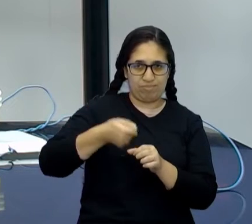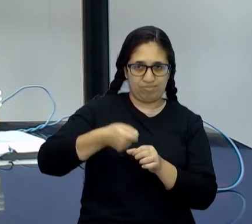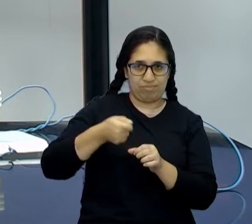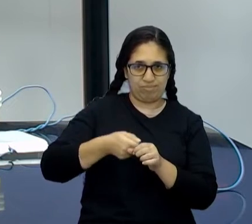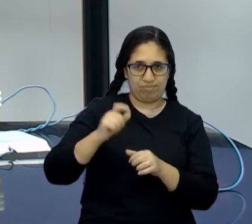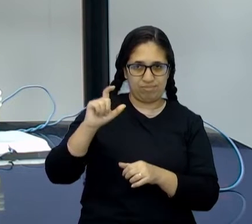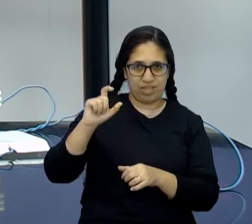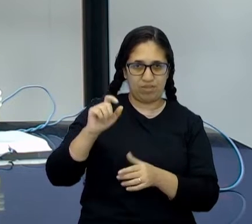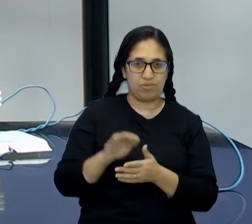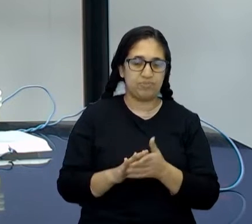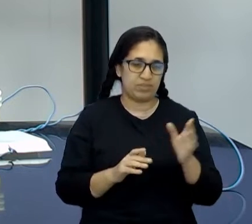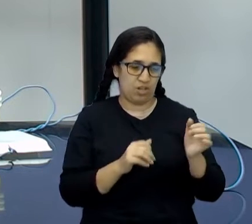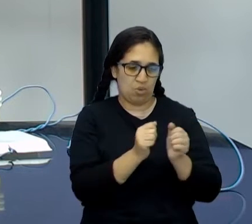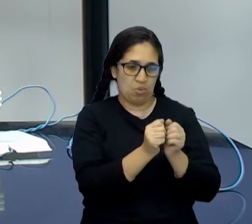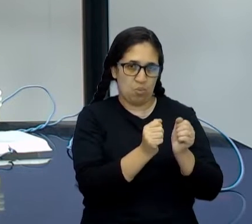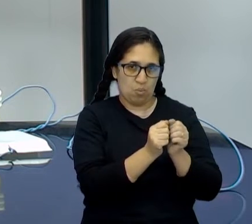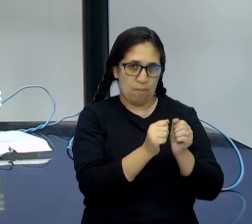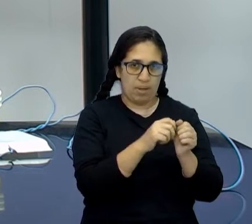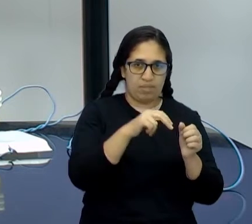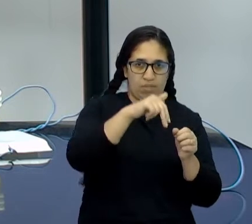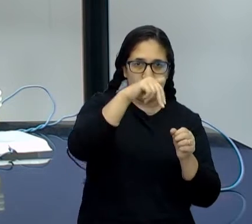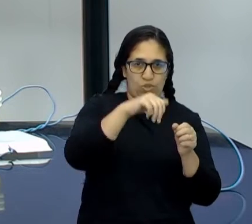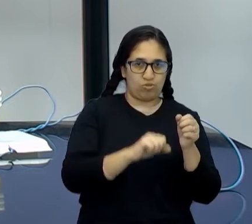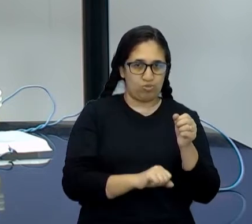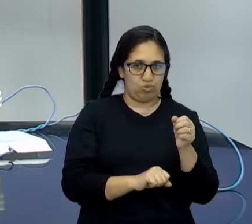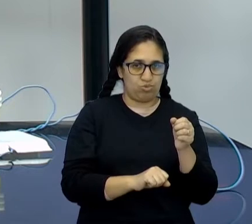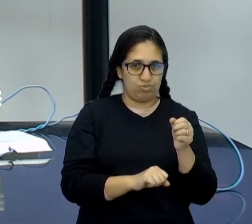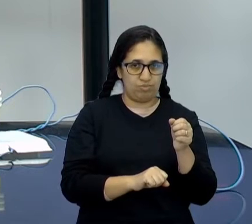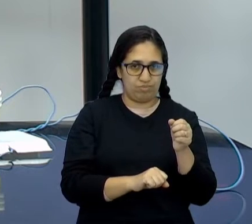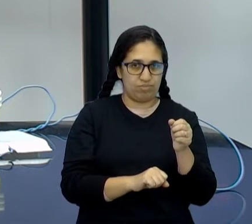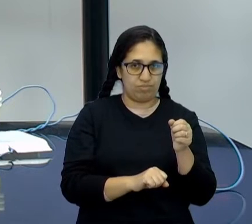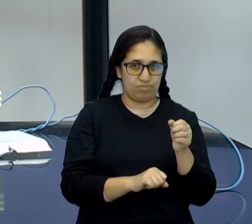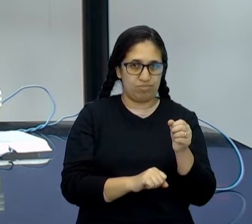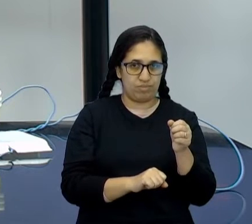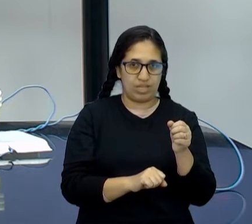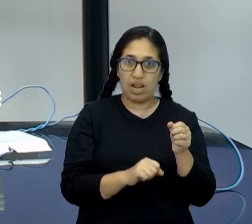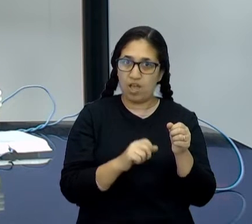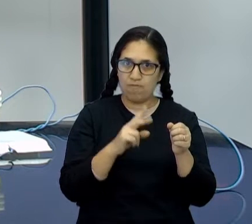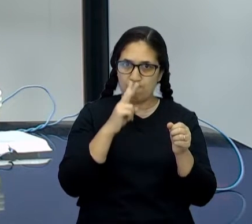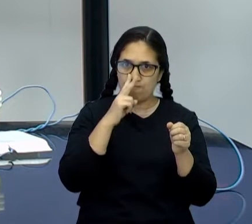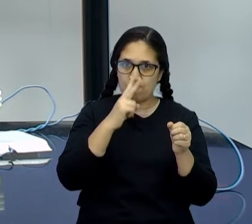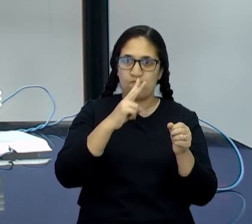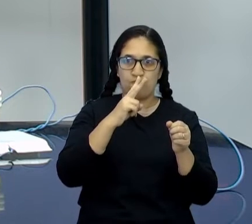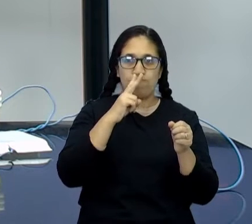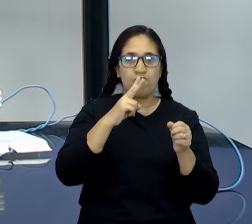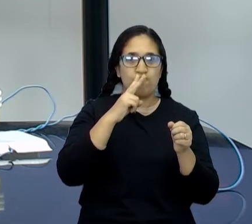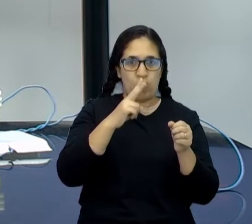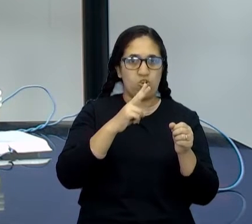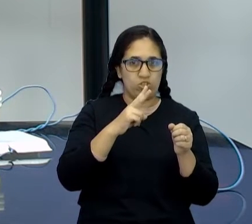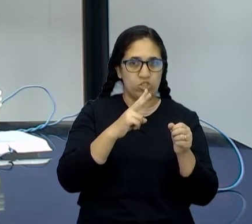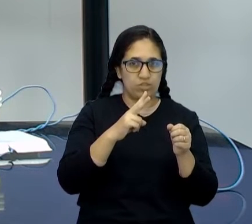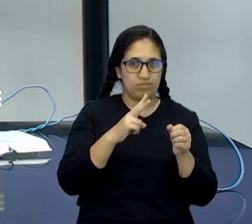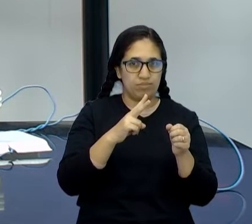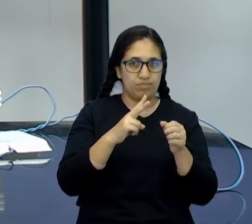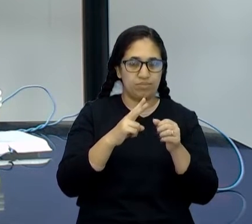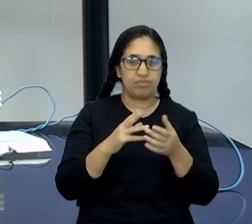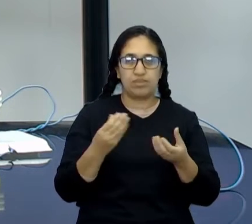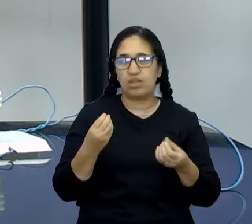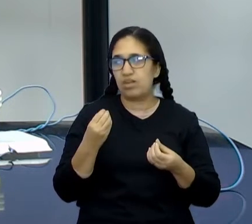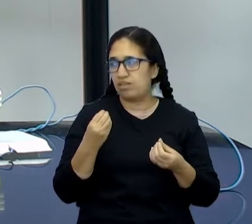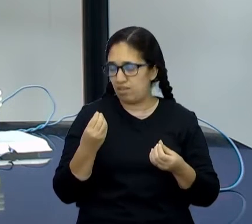faço aqui? Tem um ímã, né? Ele tem um polo norte e um polo sul. Esse aqui é um super ímã, tá? O super ímã, ele é muito forte. Ele